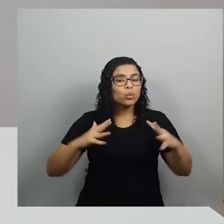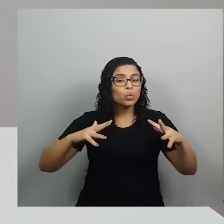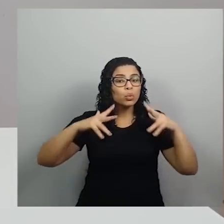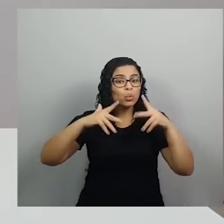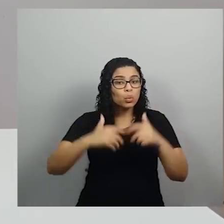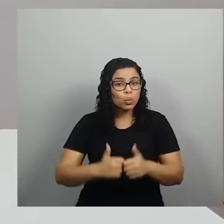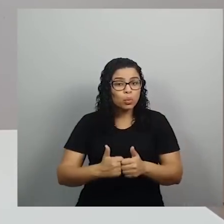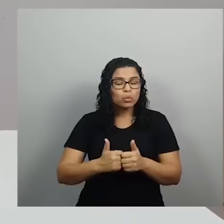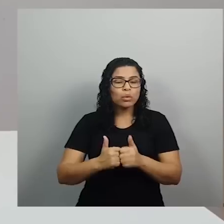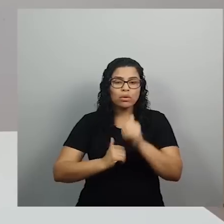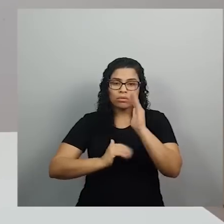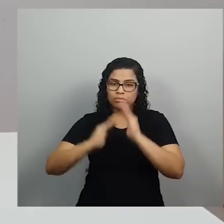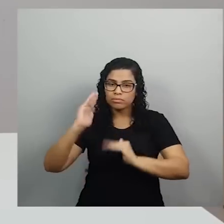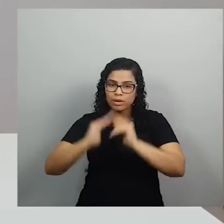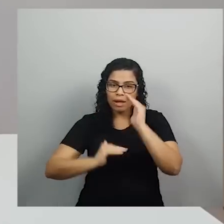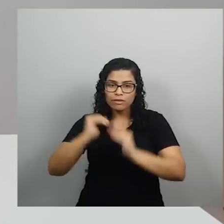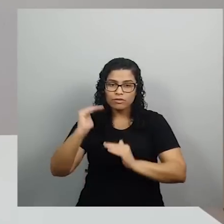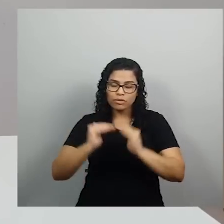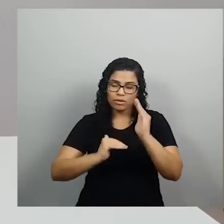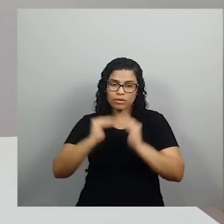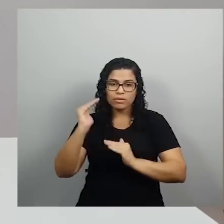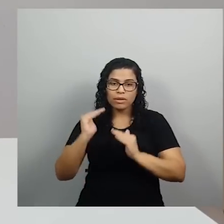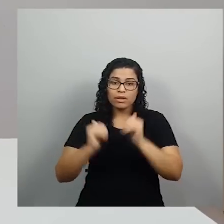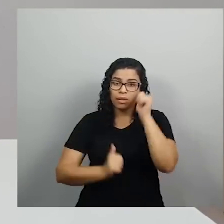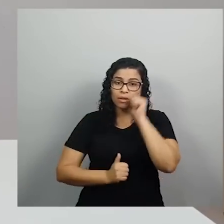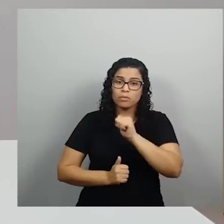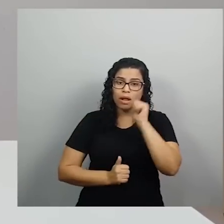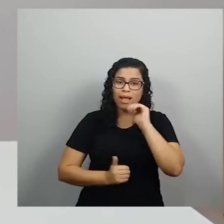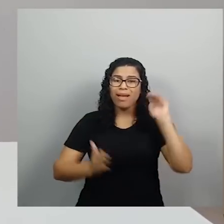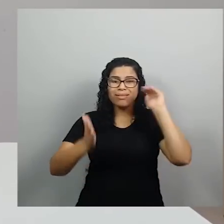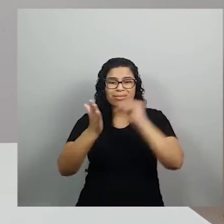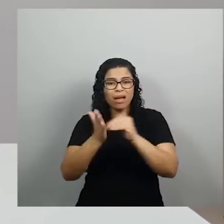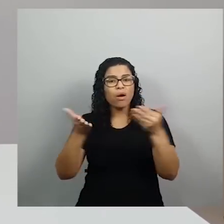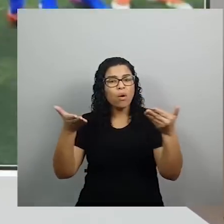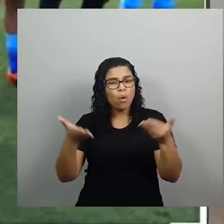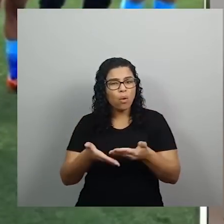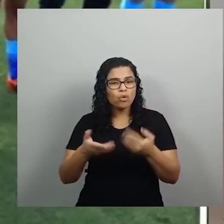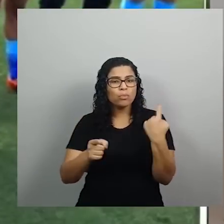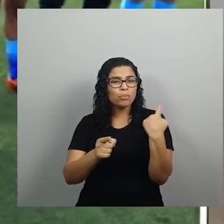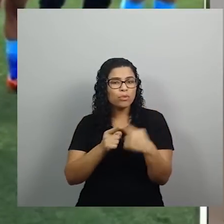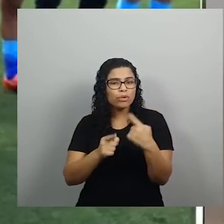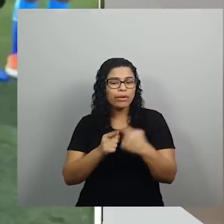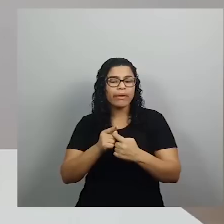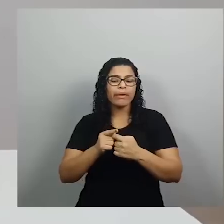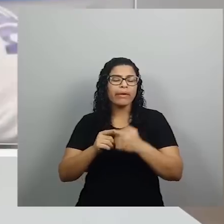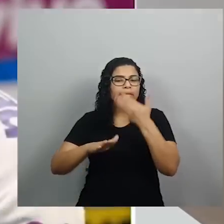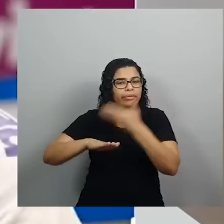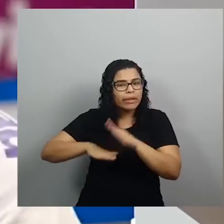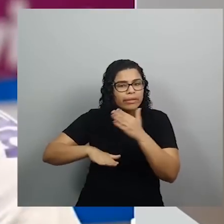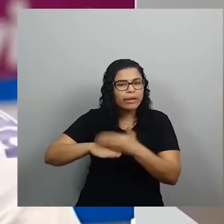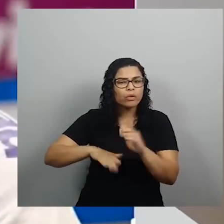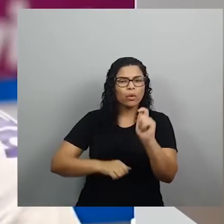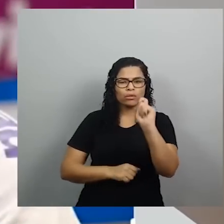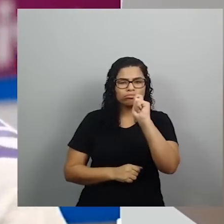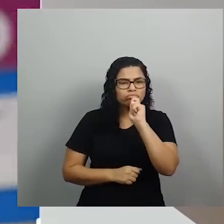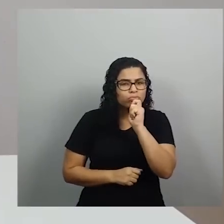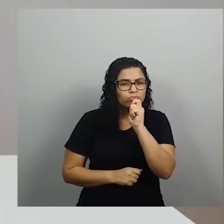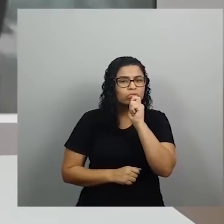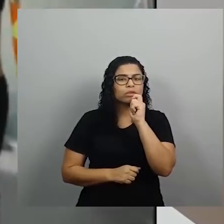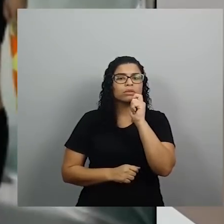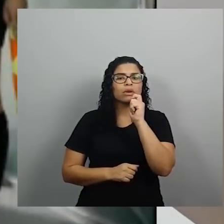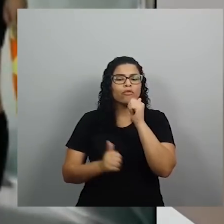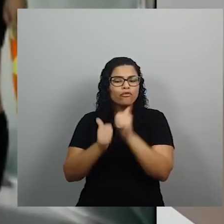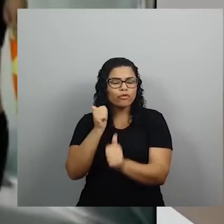protagonizadas pelas mulheres reverberam até os dias de hoje, pois atletas, treinadoras de futebol,